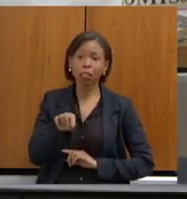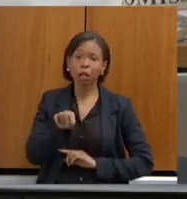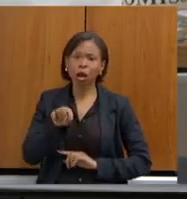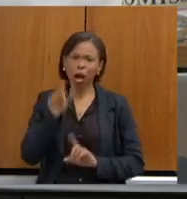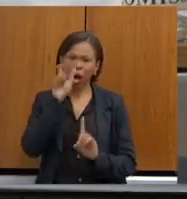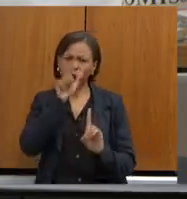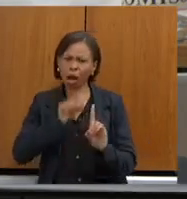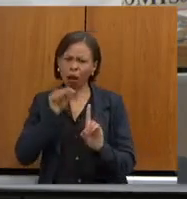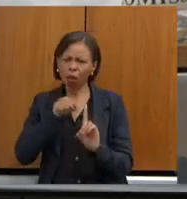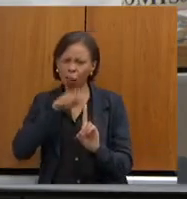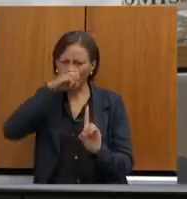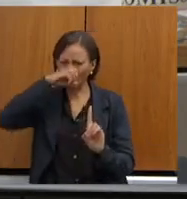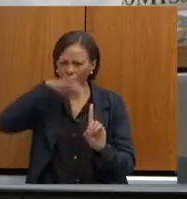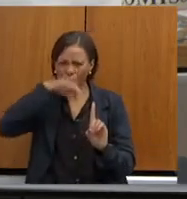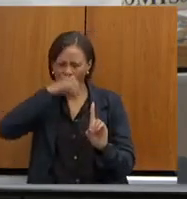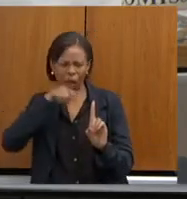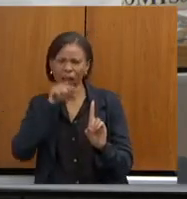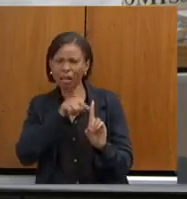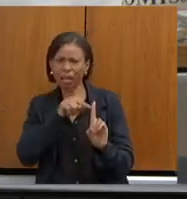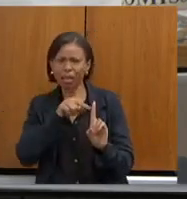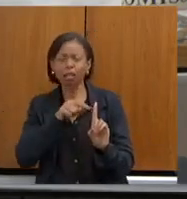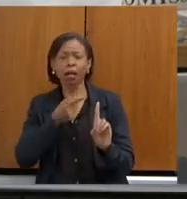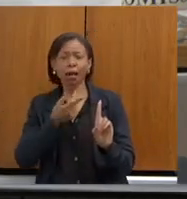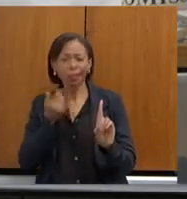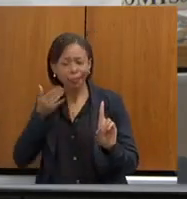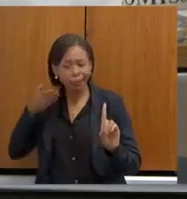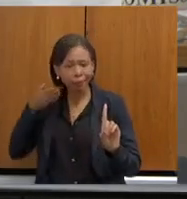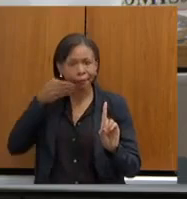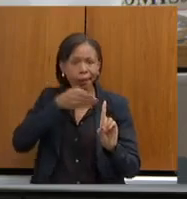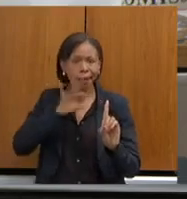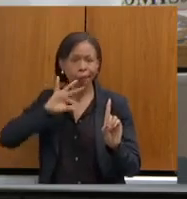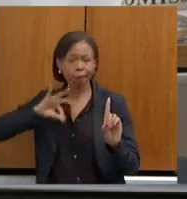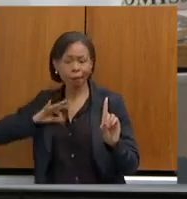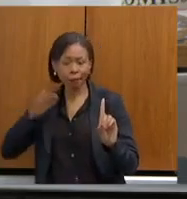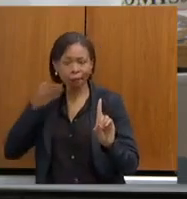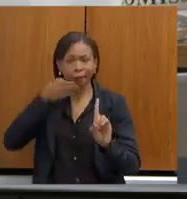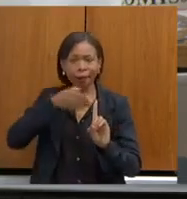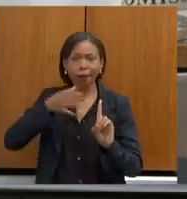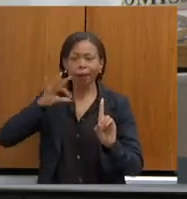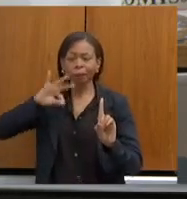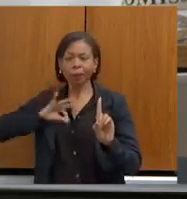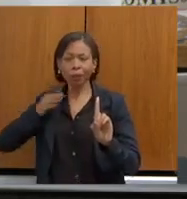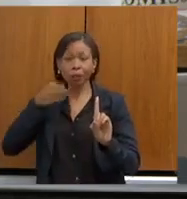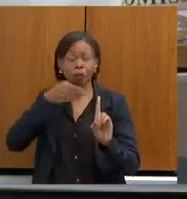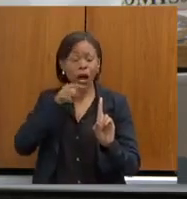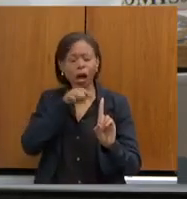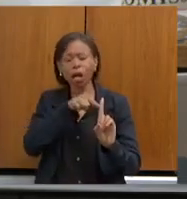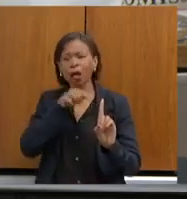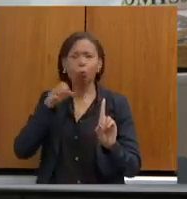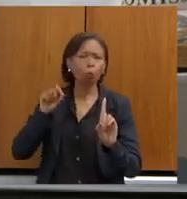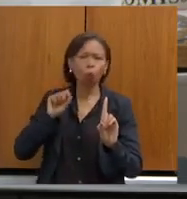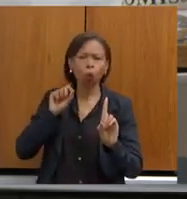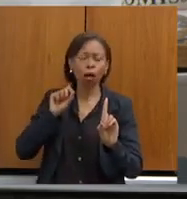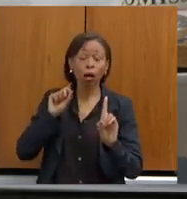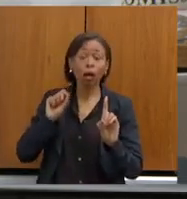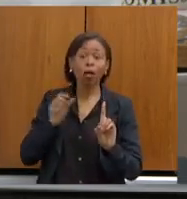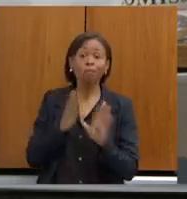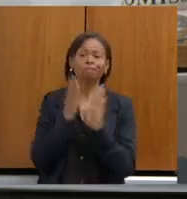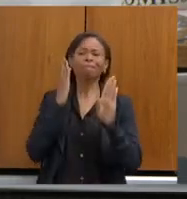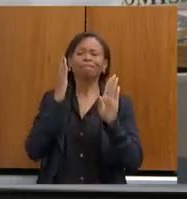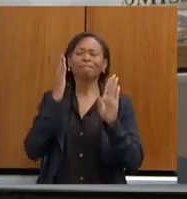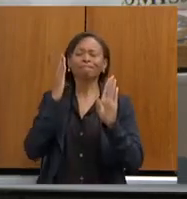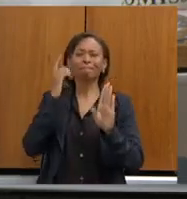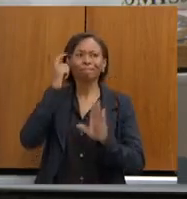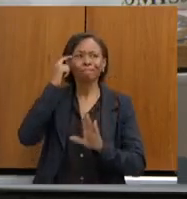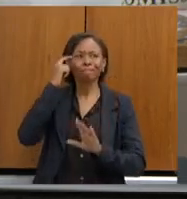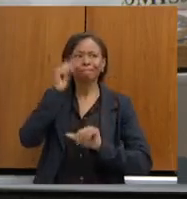ele ele aí se dá conta não é não basta você aí você pressiona Maria da pena não é isso é uma Compreensão é uma